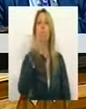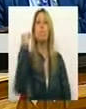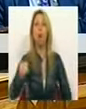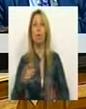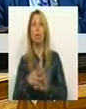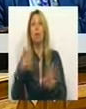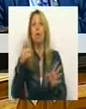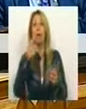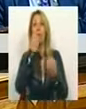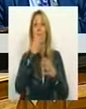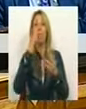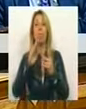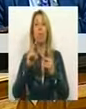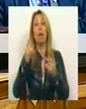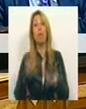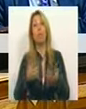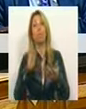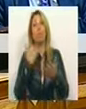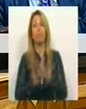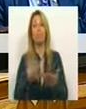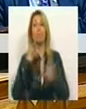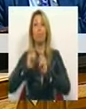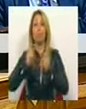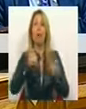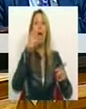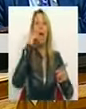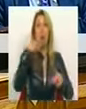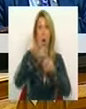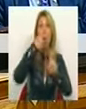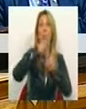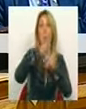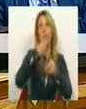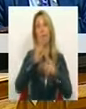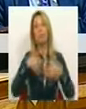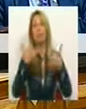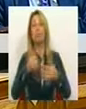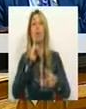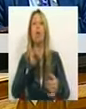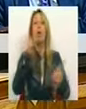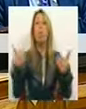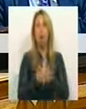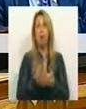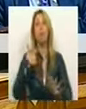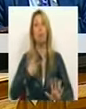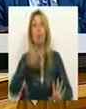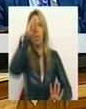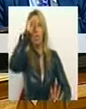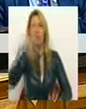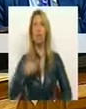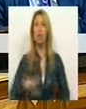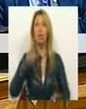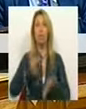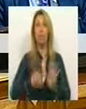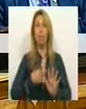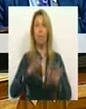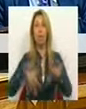culparam livrava da usiminas democráticos e de uma empresa que os pais o direito de harvard fundamentais o parlamento europeu já